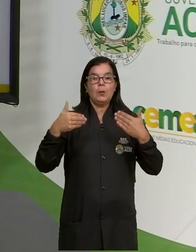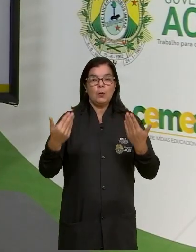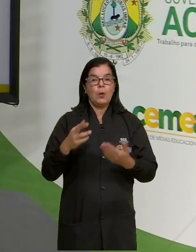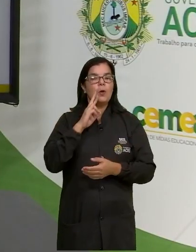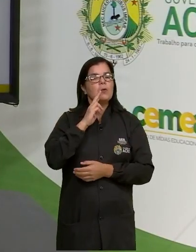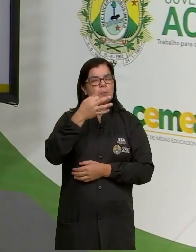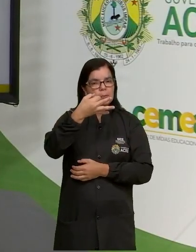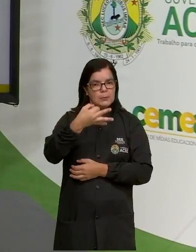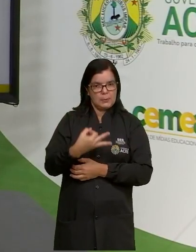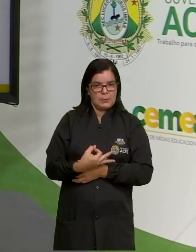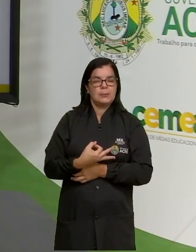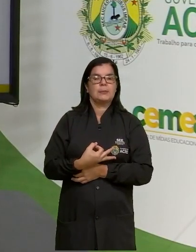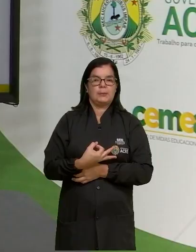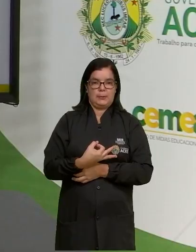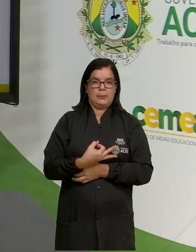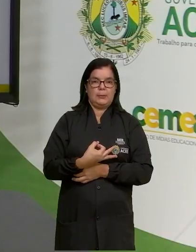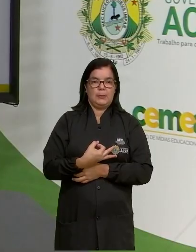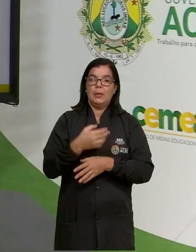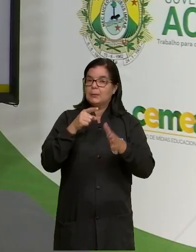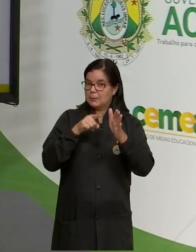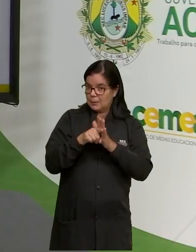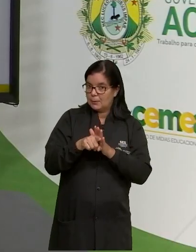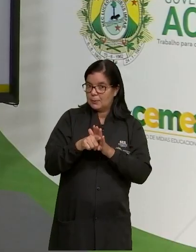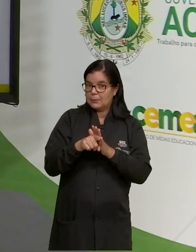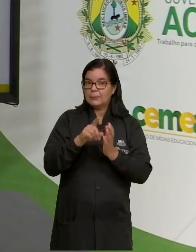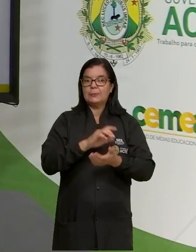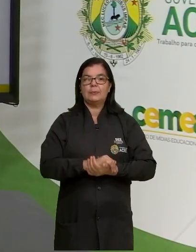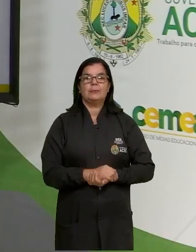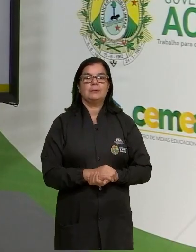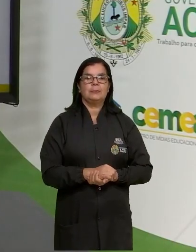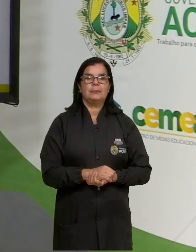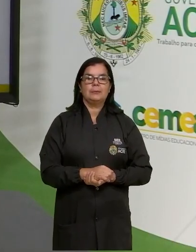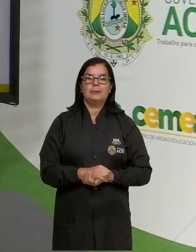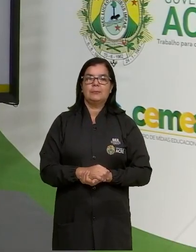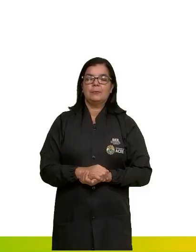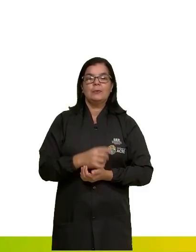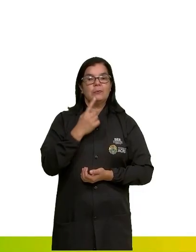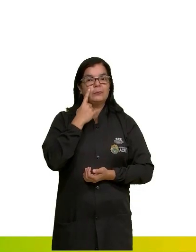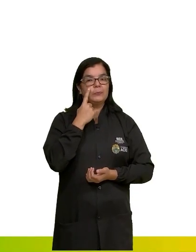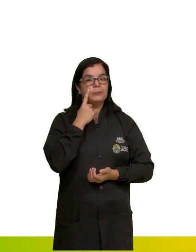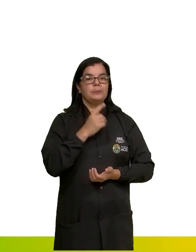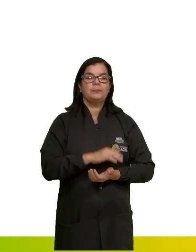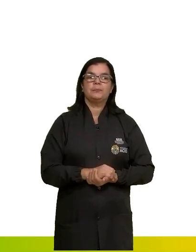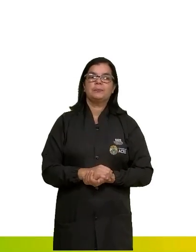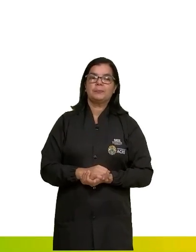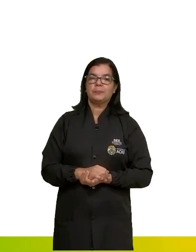alternativa correta dessa questão? Vamos lá?